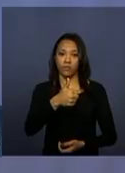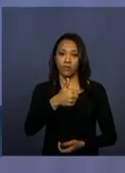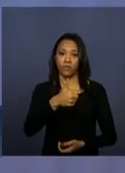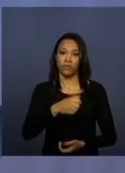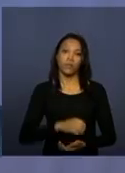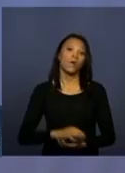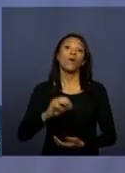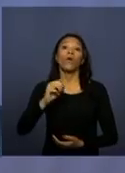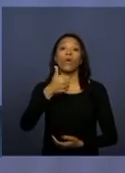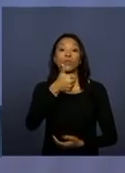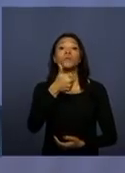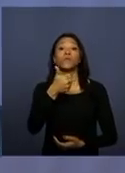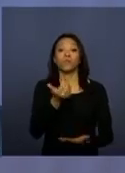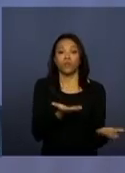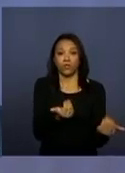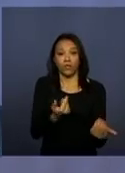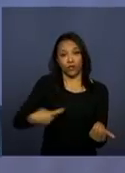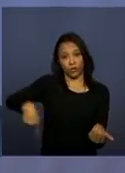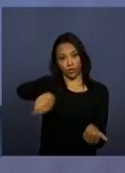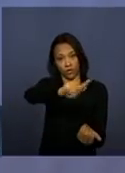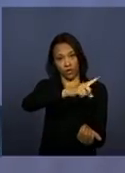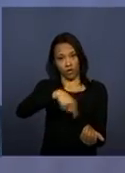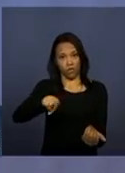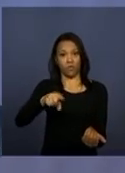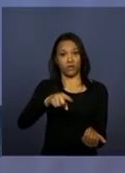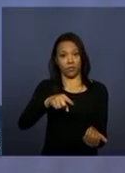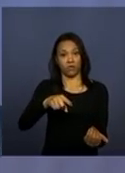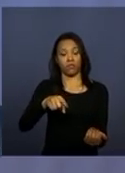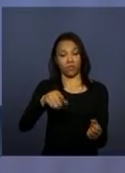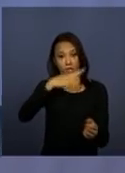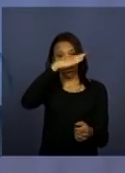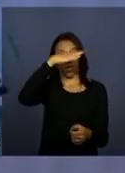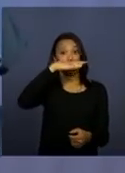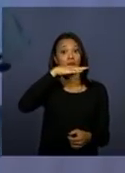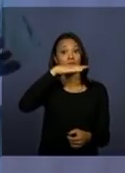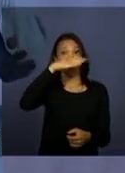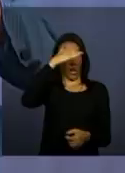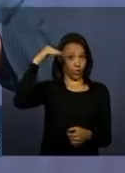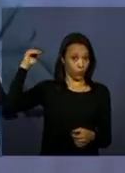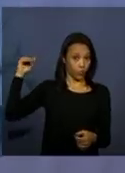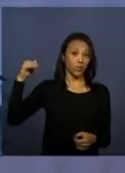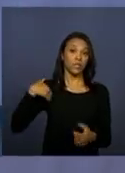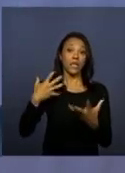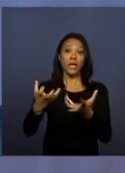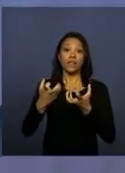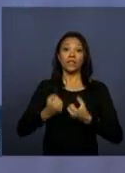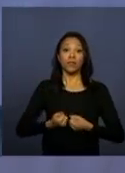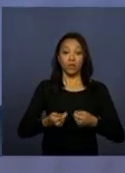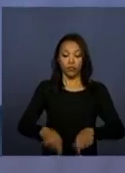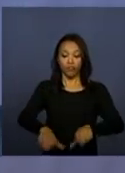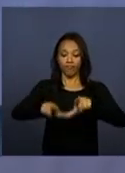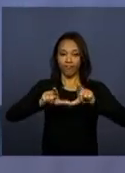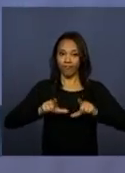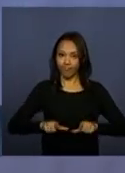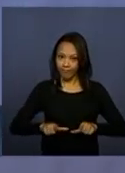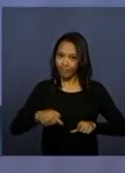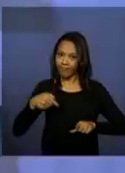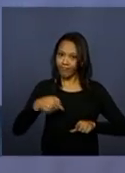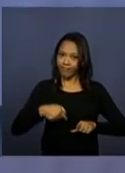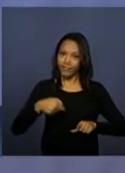11 jovens e adultos que receberam seu diploma